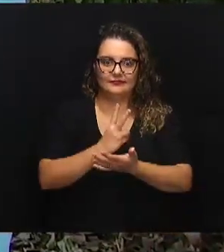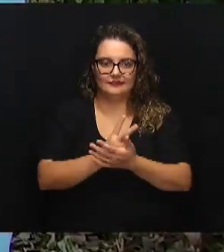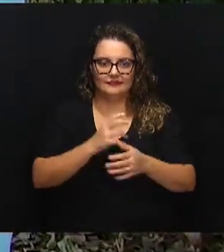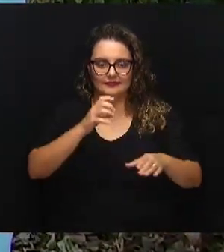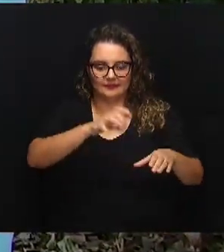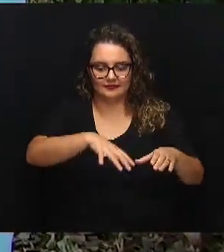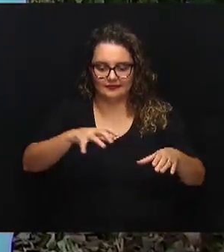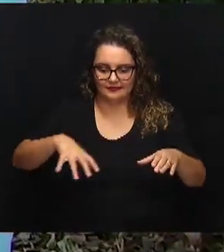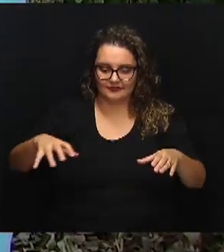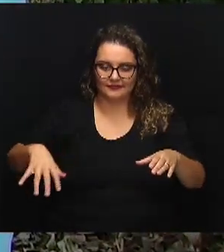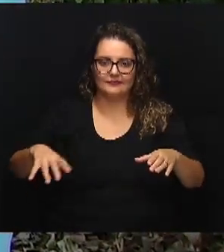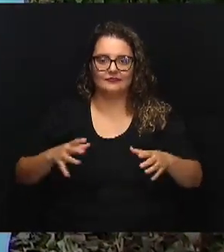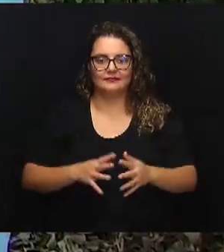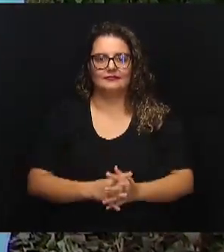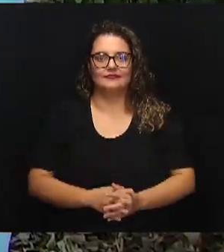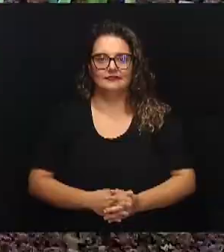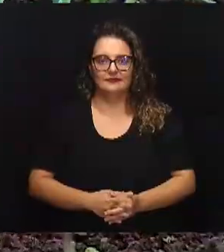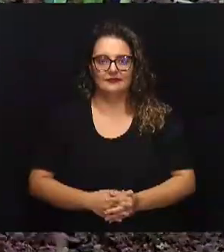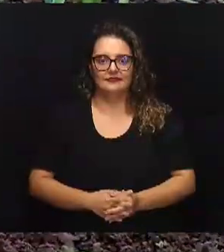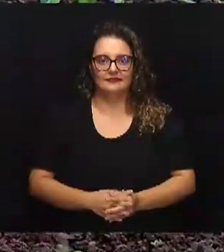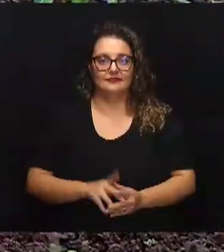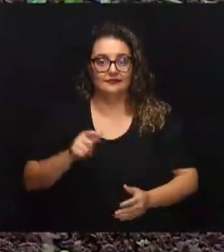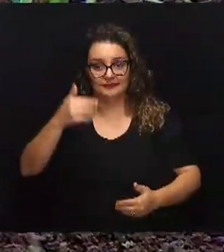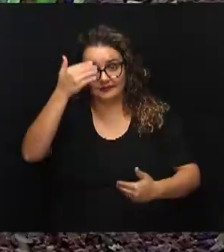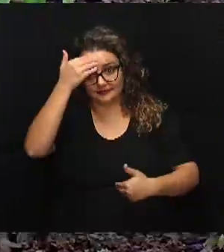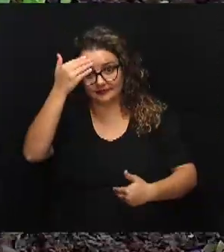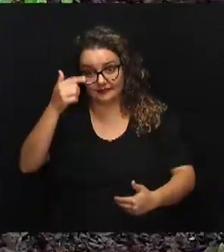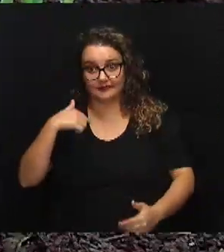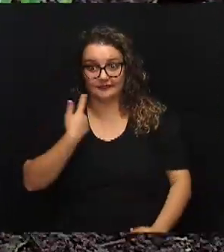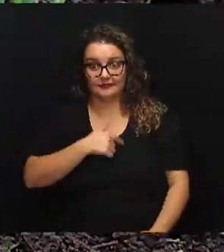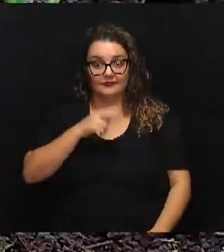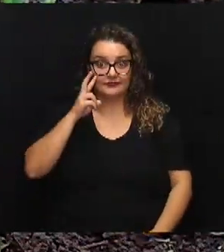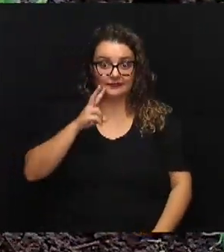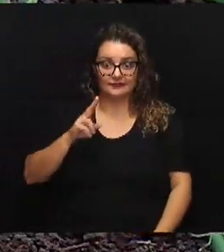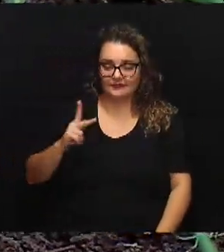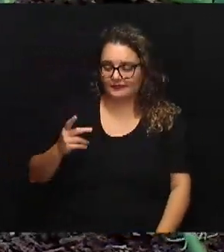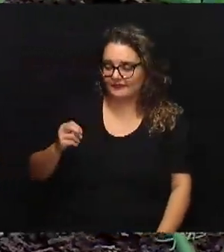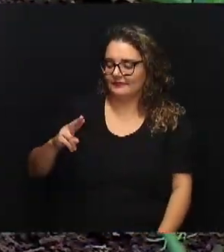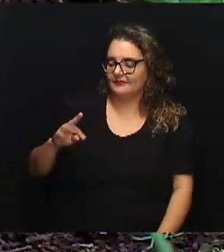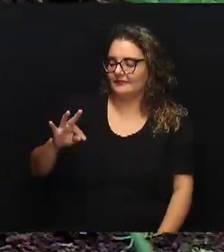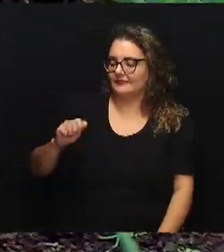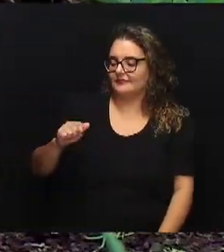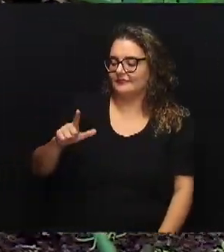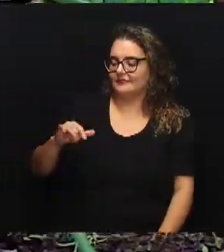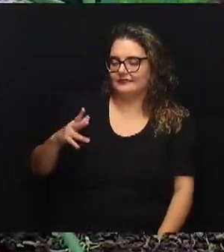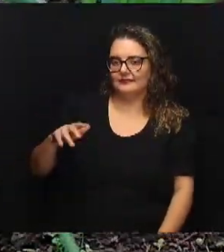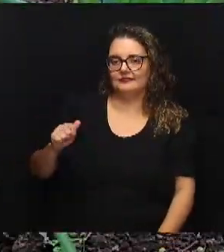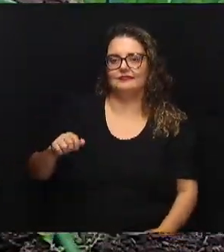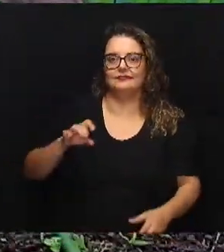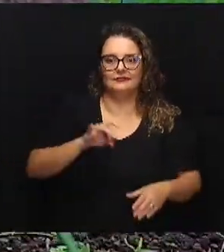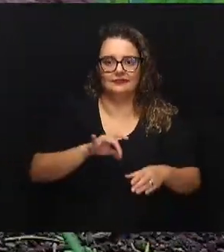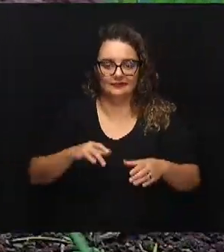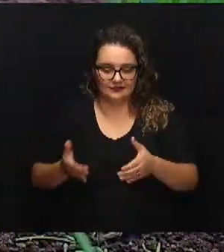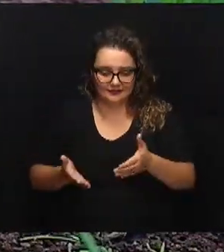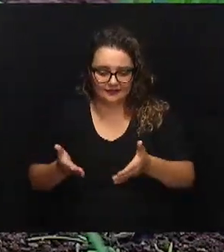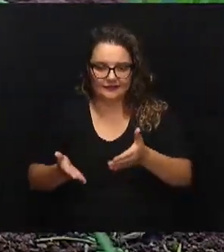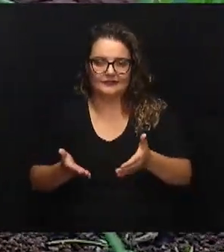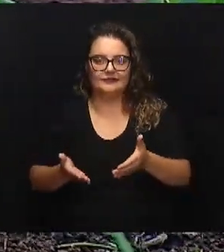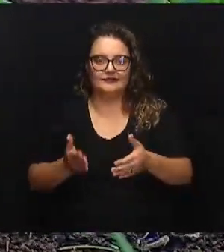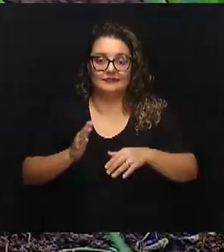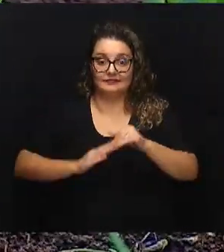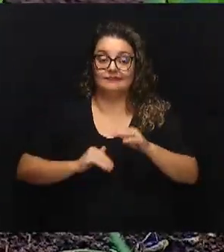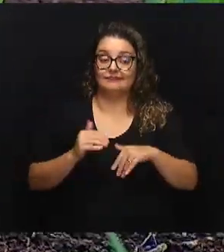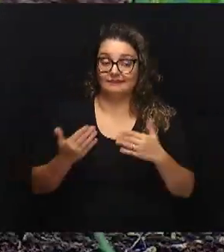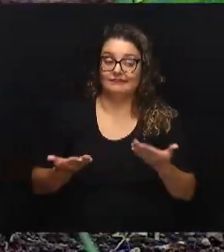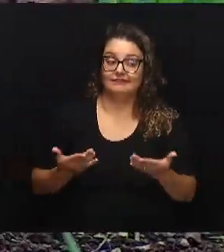aí. É muito gratificante a gente ver as hortaliças, né, que a gente cuida, planta com as nossas